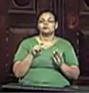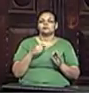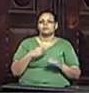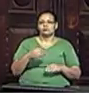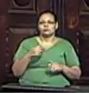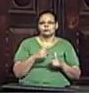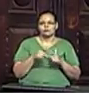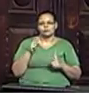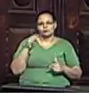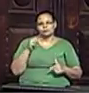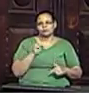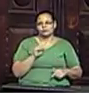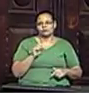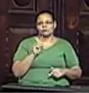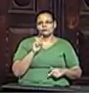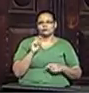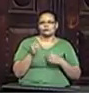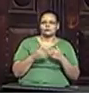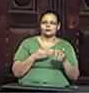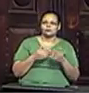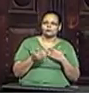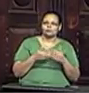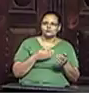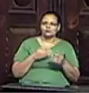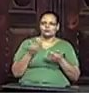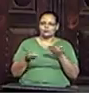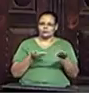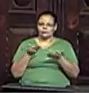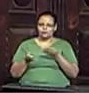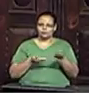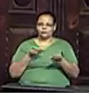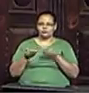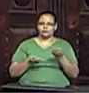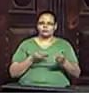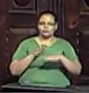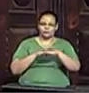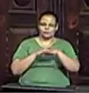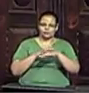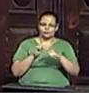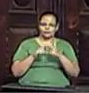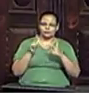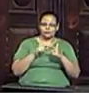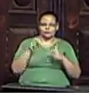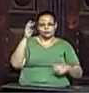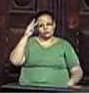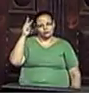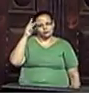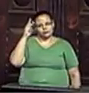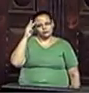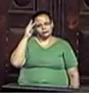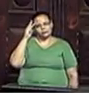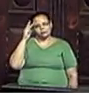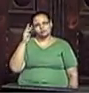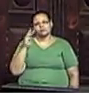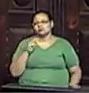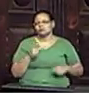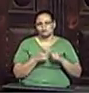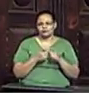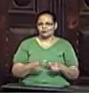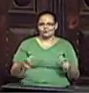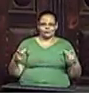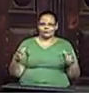aqui buscando disciplinar qualquer forma de acolhimento ou de atendimento ao doente mental, ao paciente com transtorno mental em